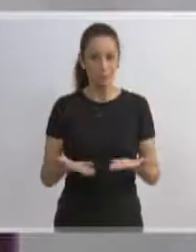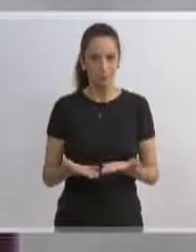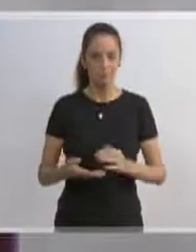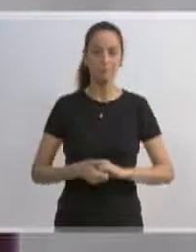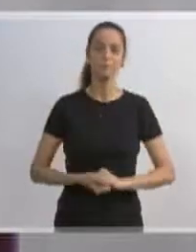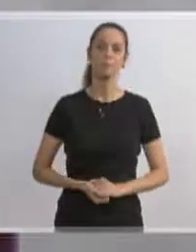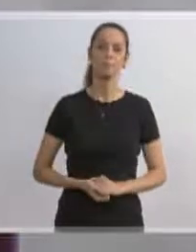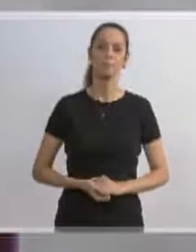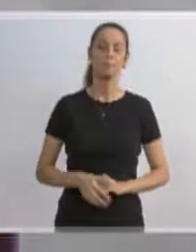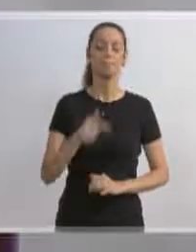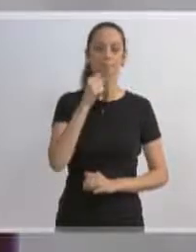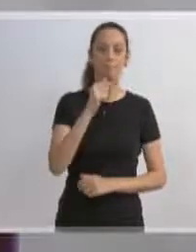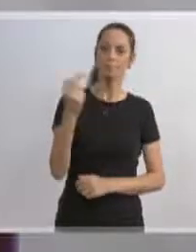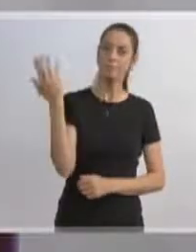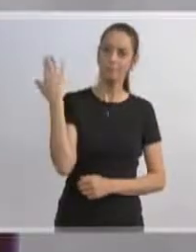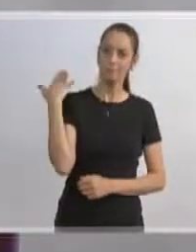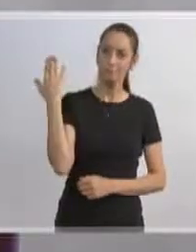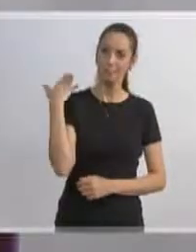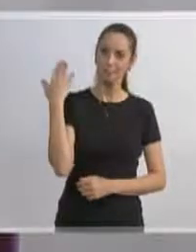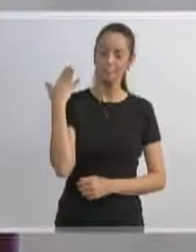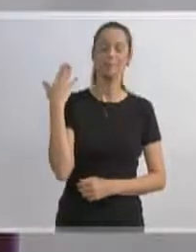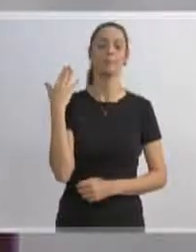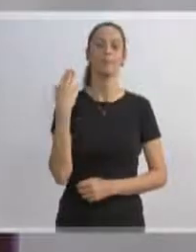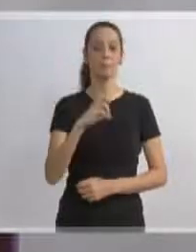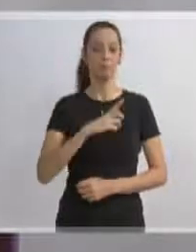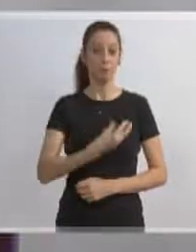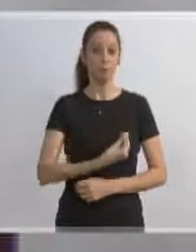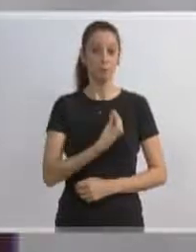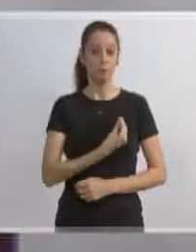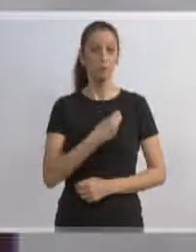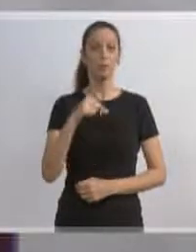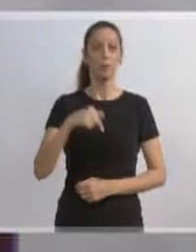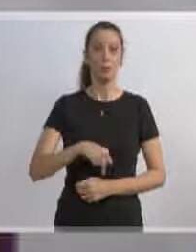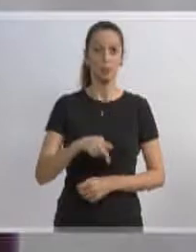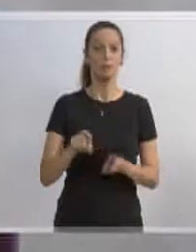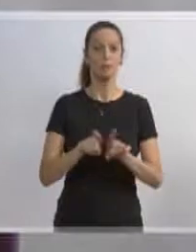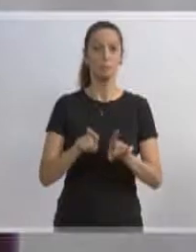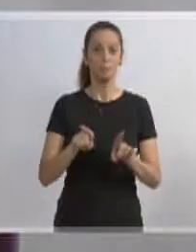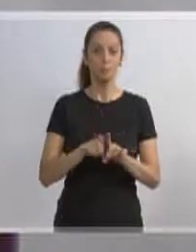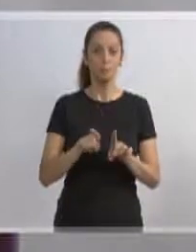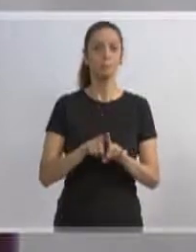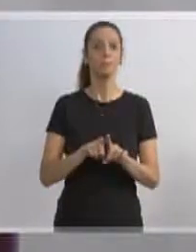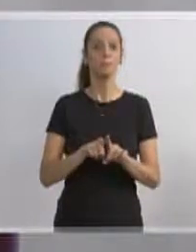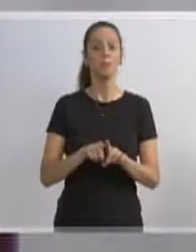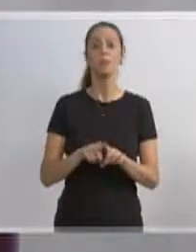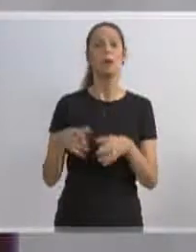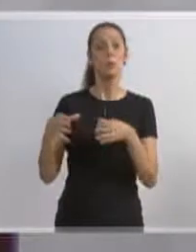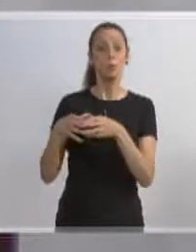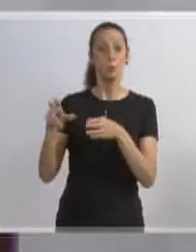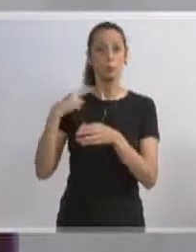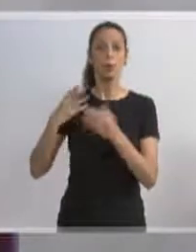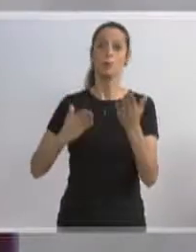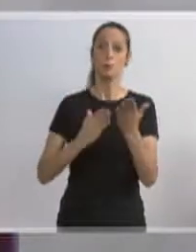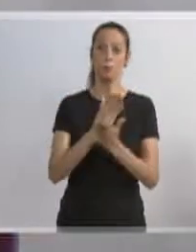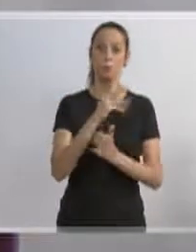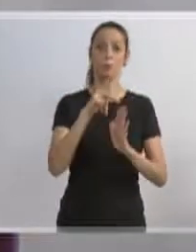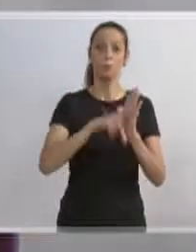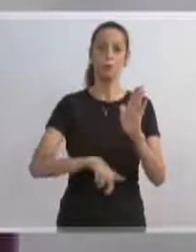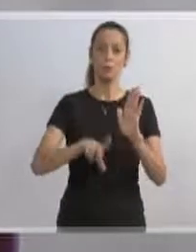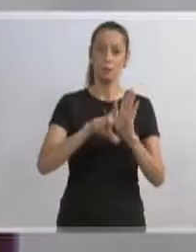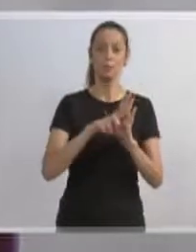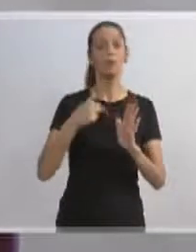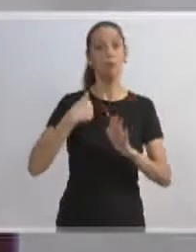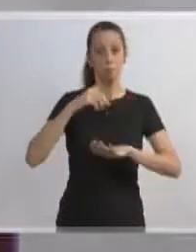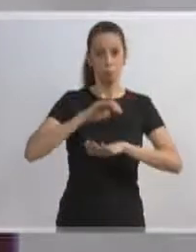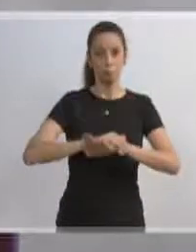Bem, semana passada, nós tivemos aqui aprovação dos nossos colegas do projeto de lei de minha